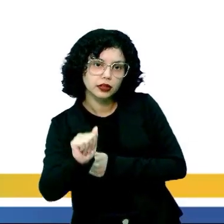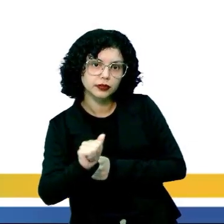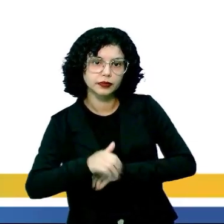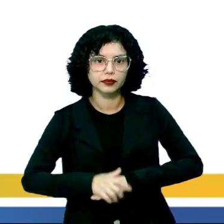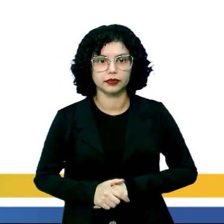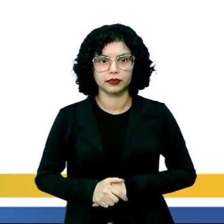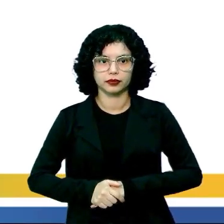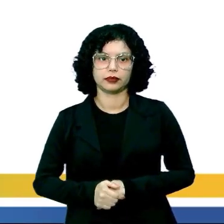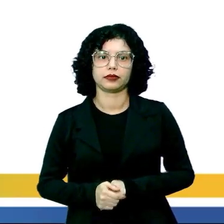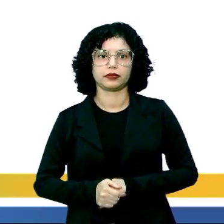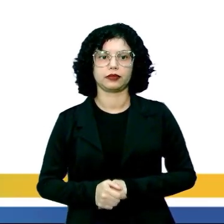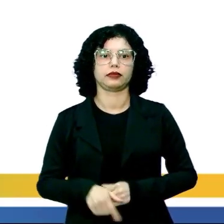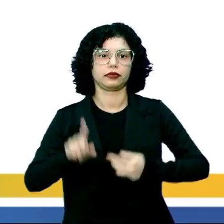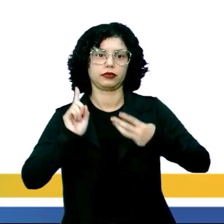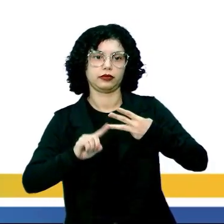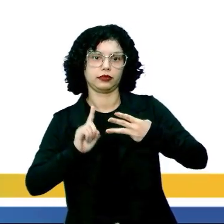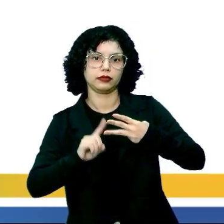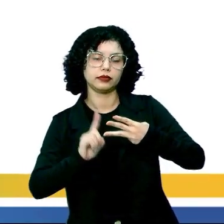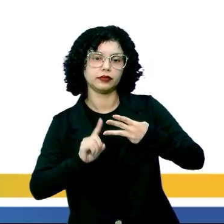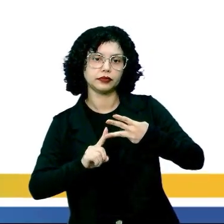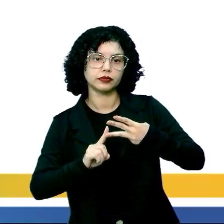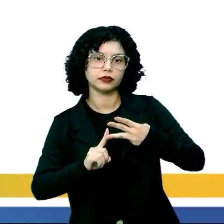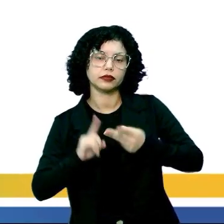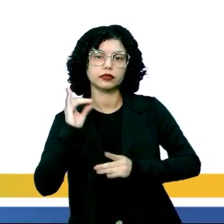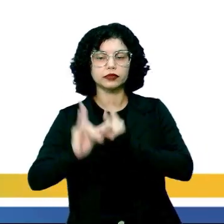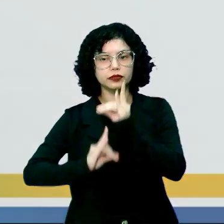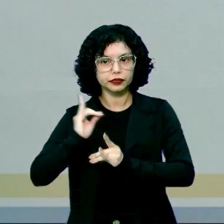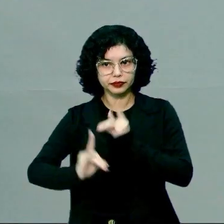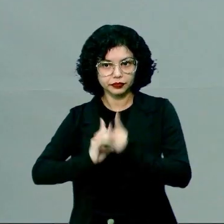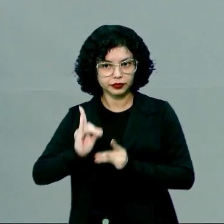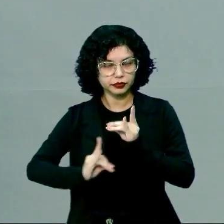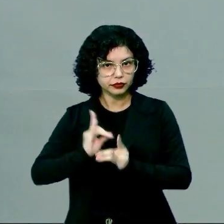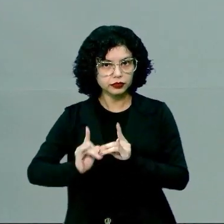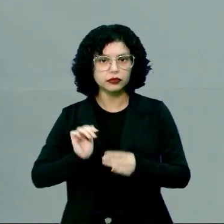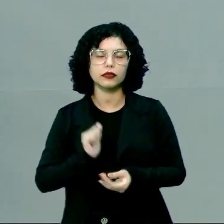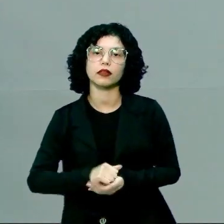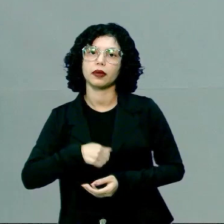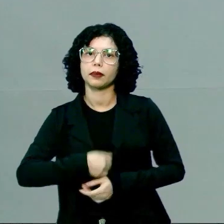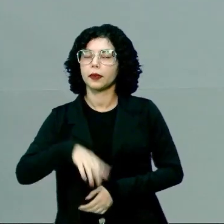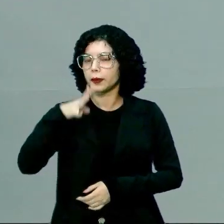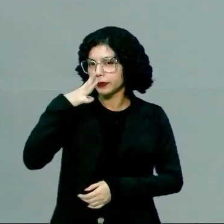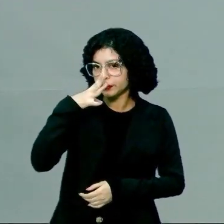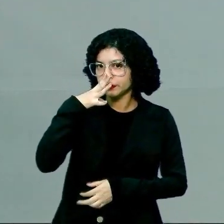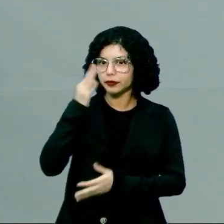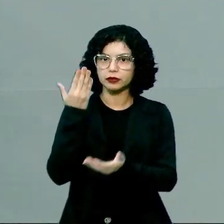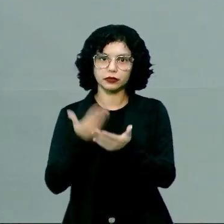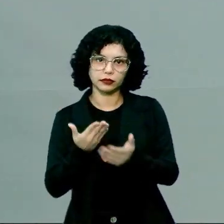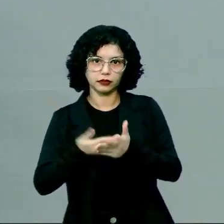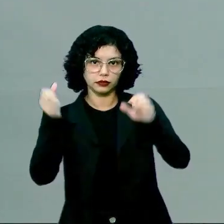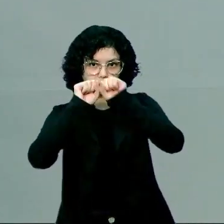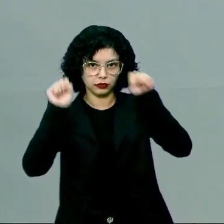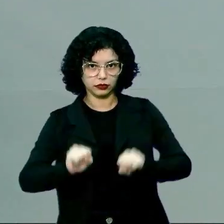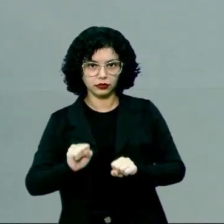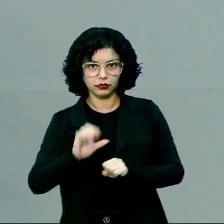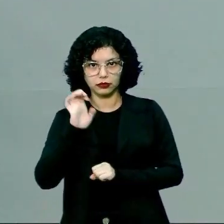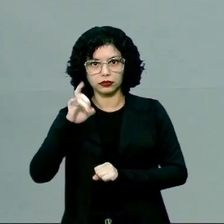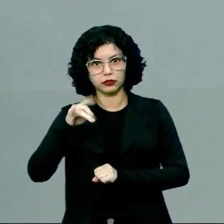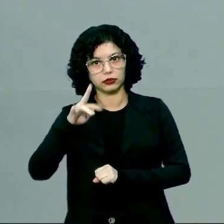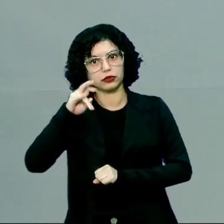certo? Seguido aqui, temos o transporte de hormônio. Para quem assistiu a minha aula sobre o sistema